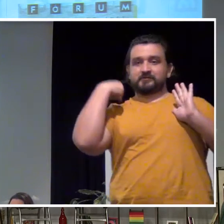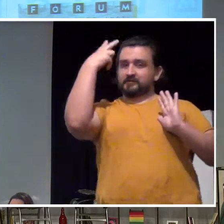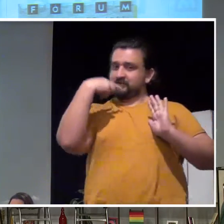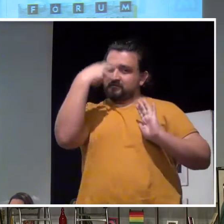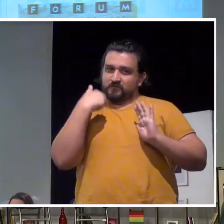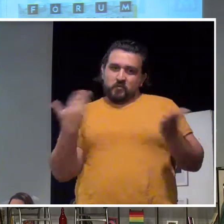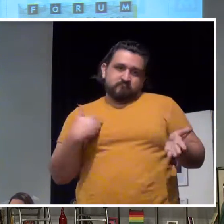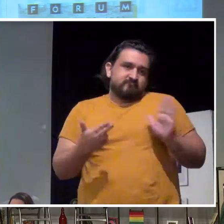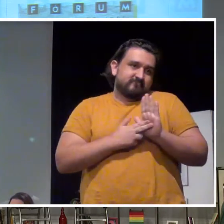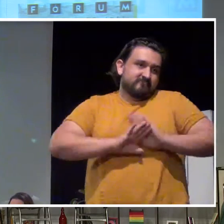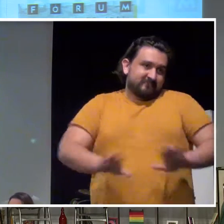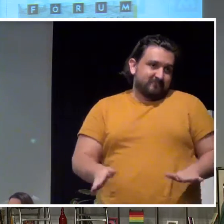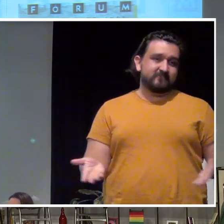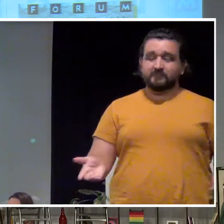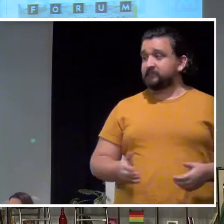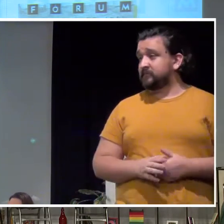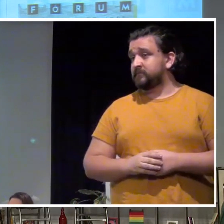isso.